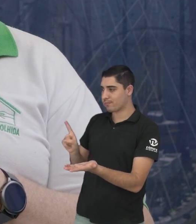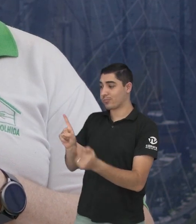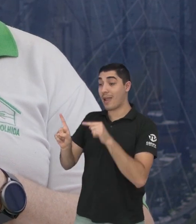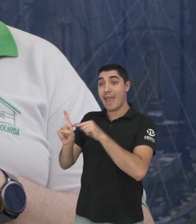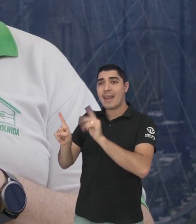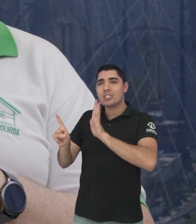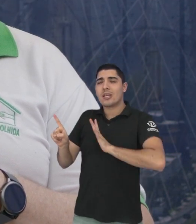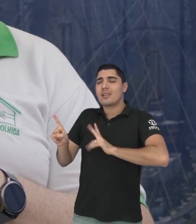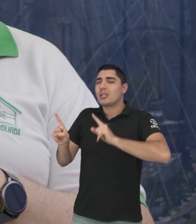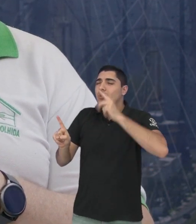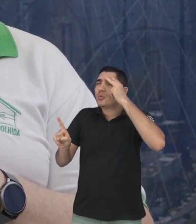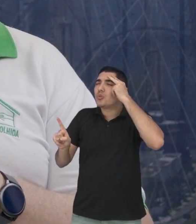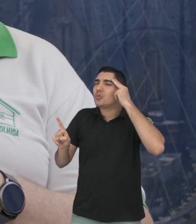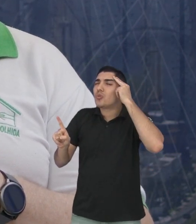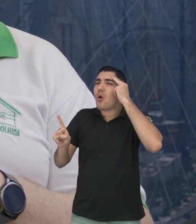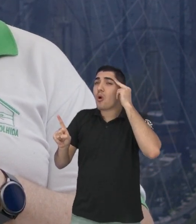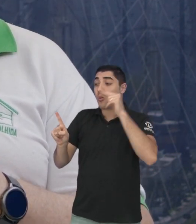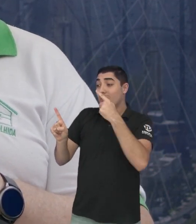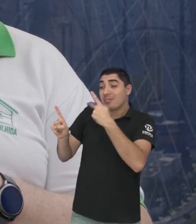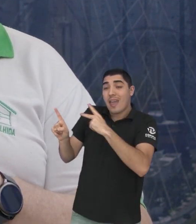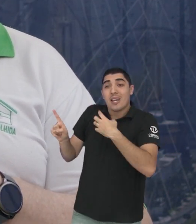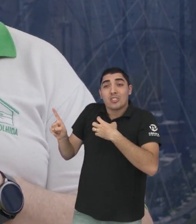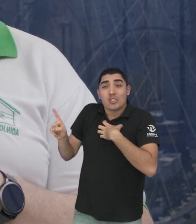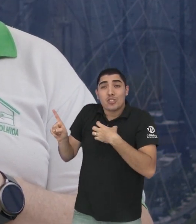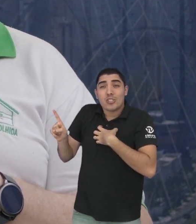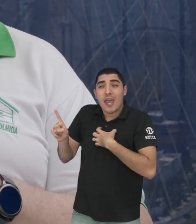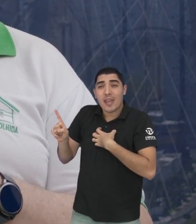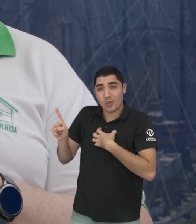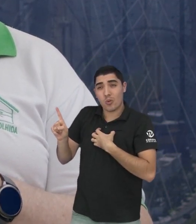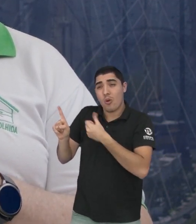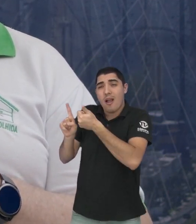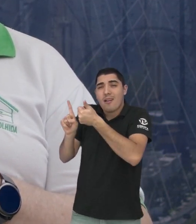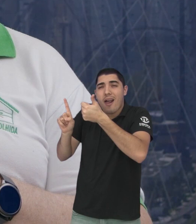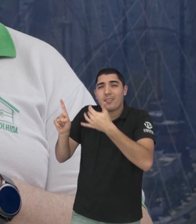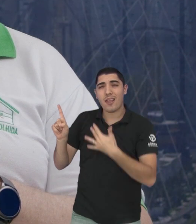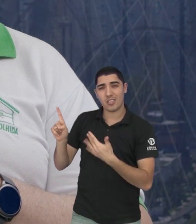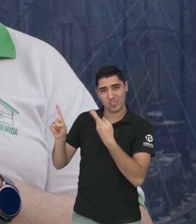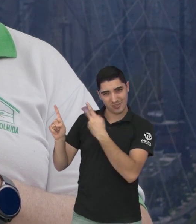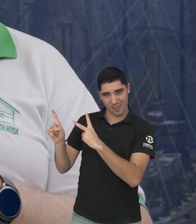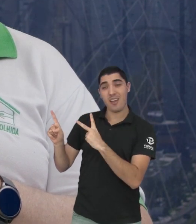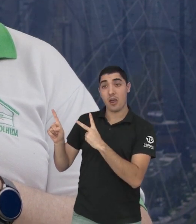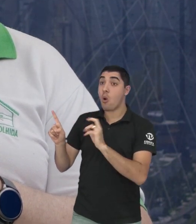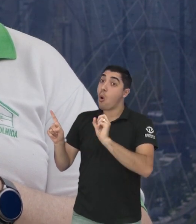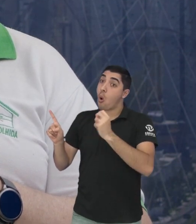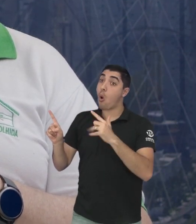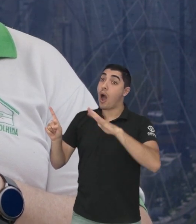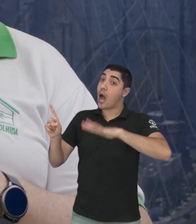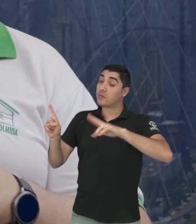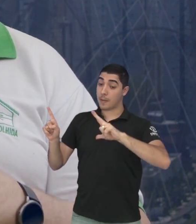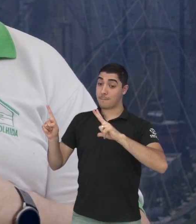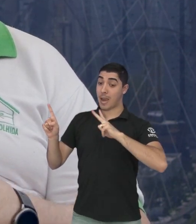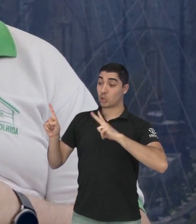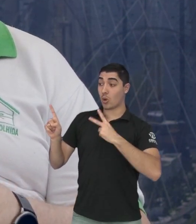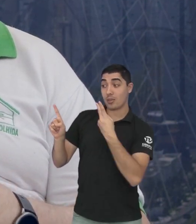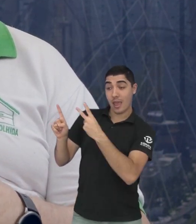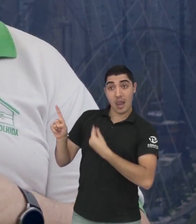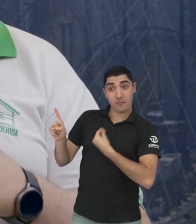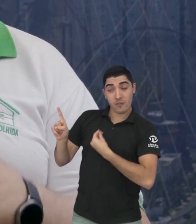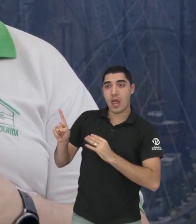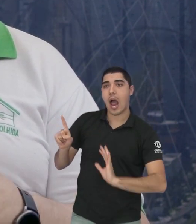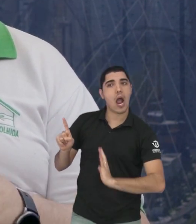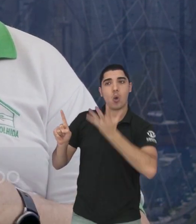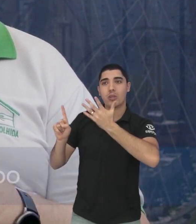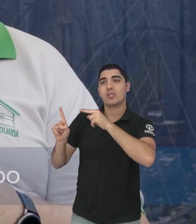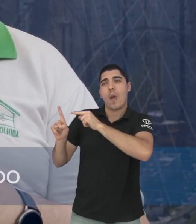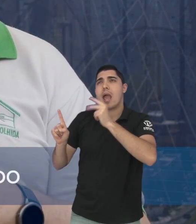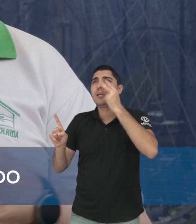a partir do carisma dela ou de uma experiência pessoal de vida, né? Aí ele tem um